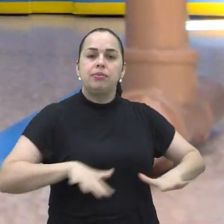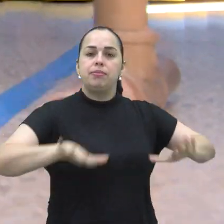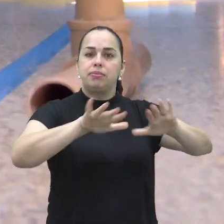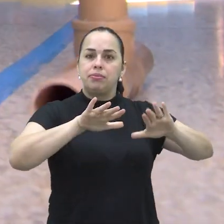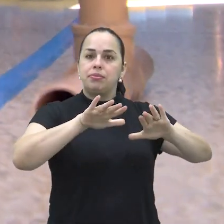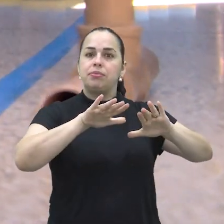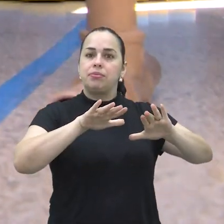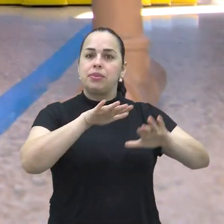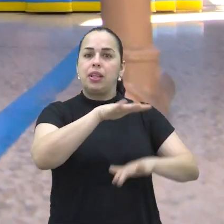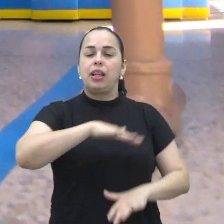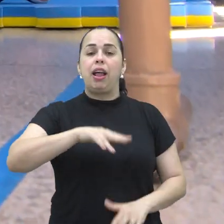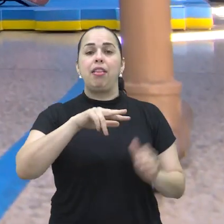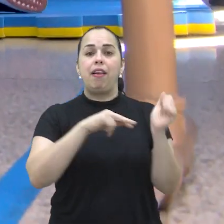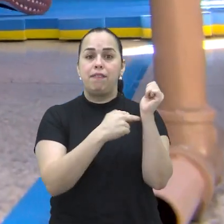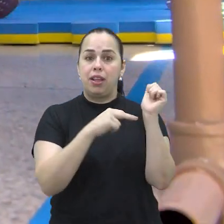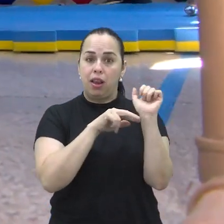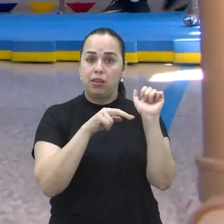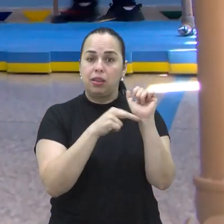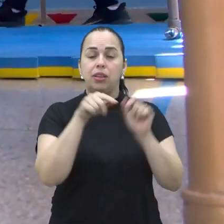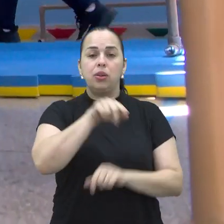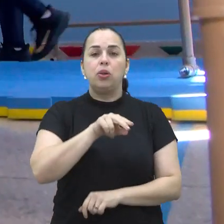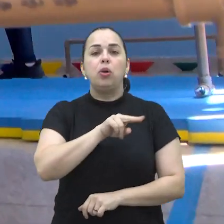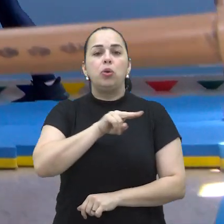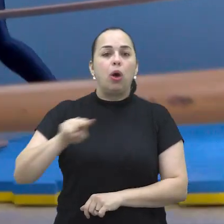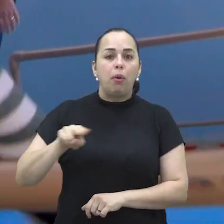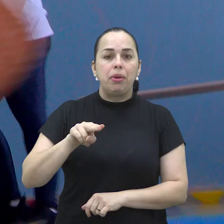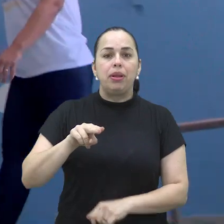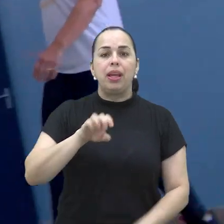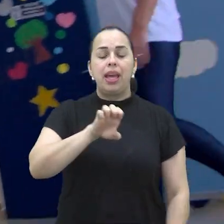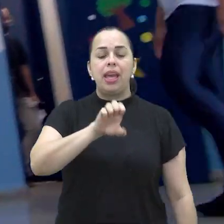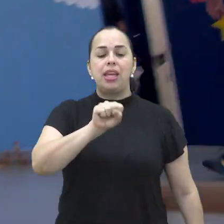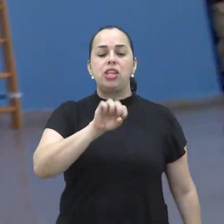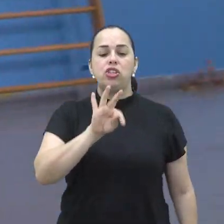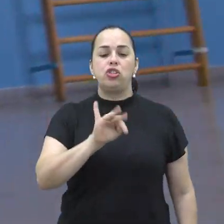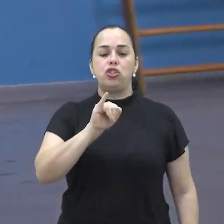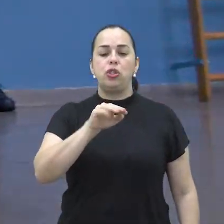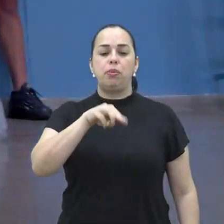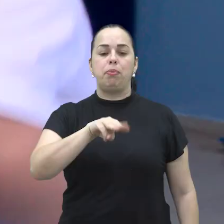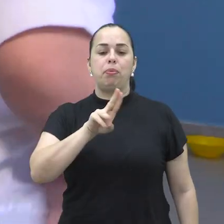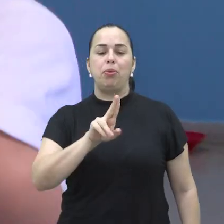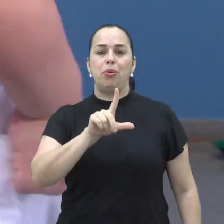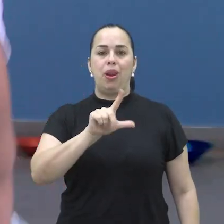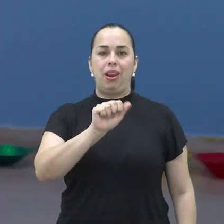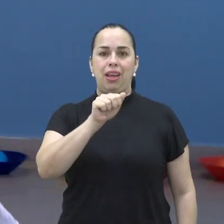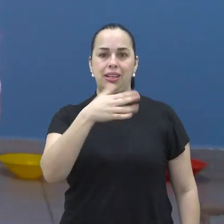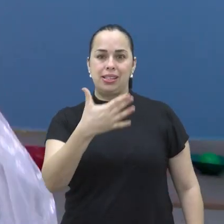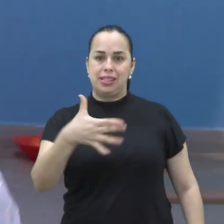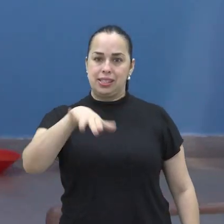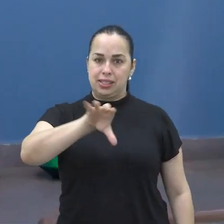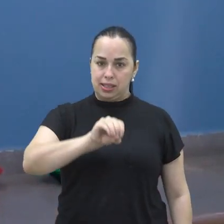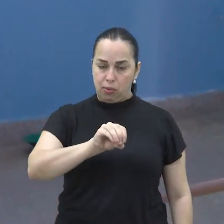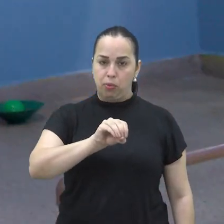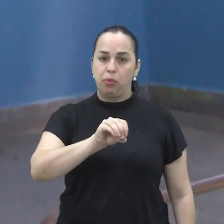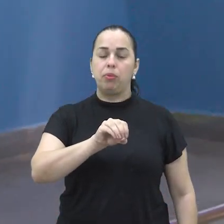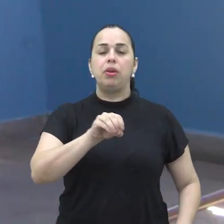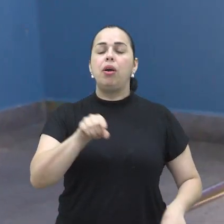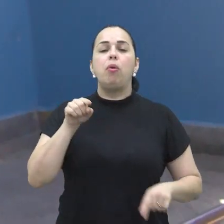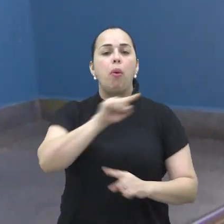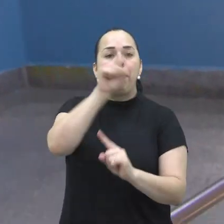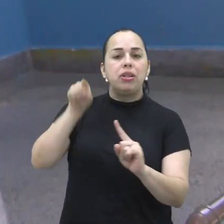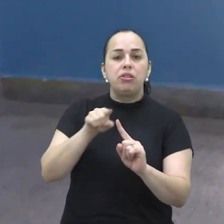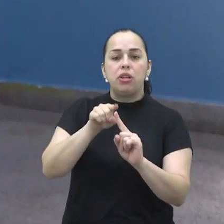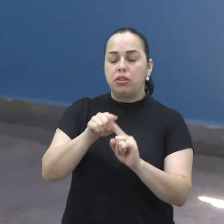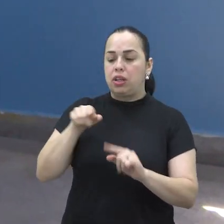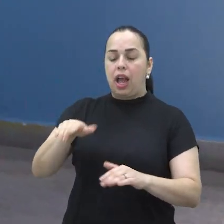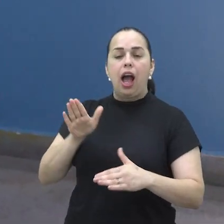Centro Comunitário da Vila Industrial, chamado de Estimulação Global. O objetivo é